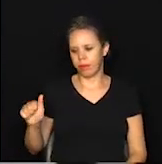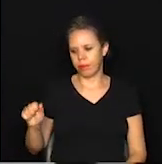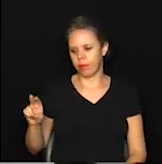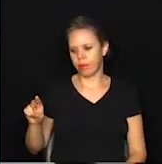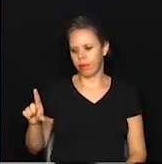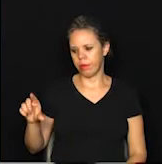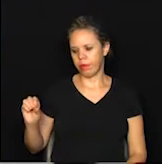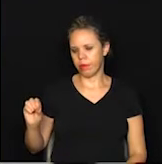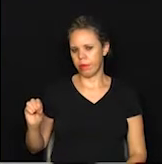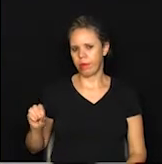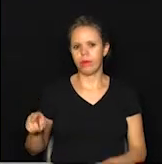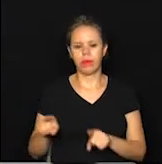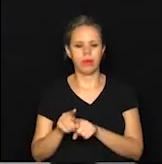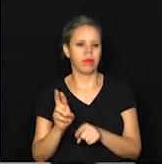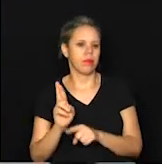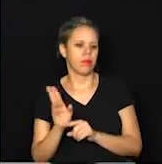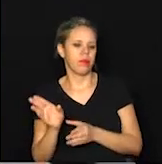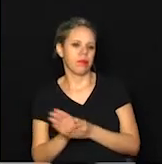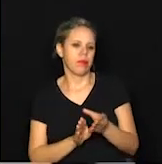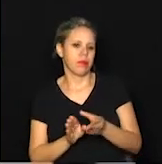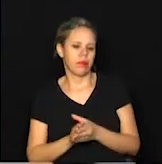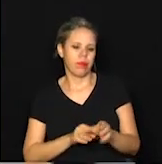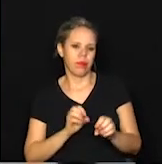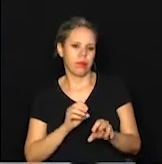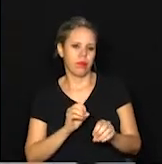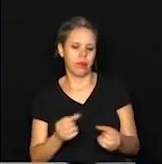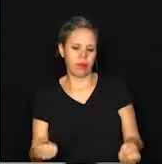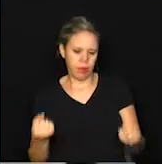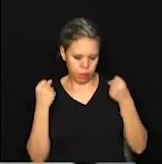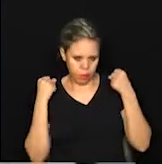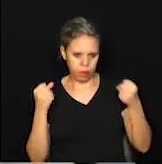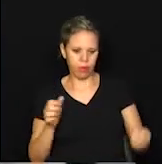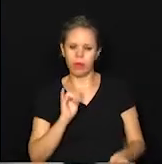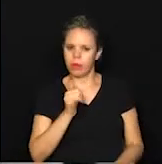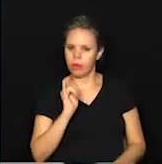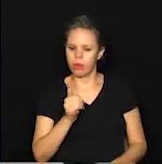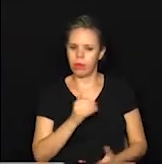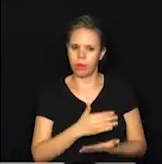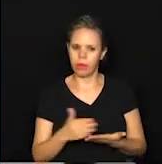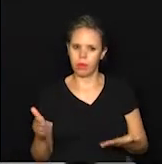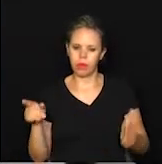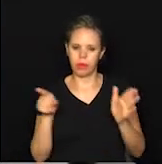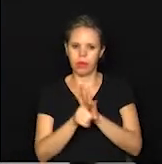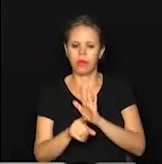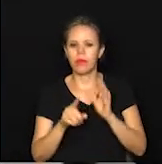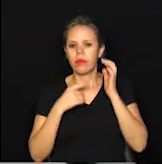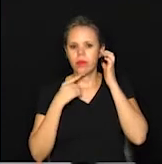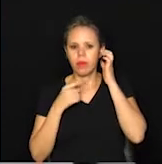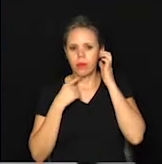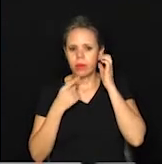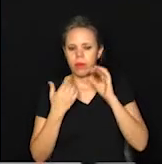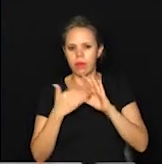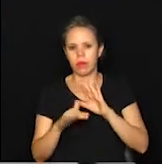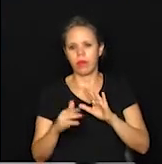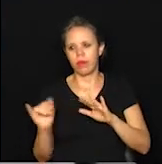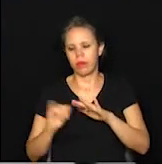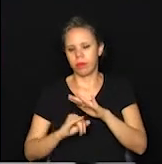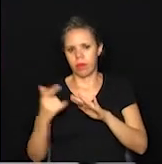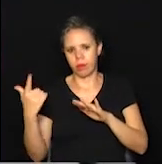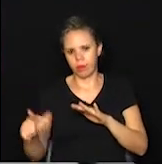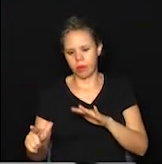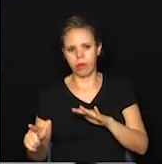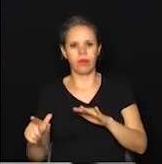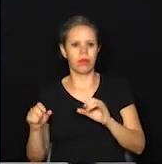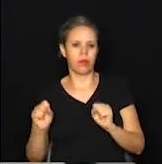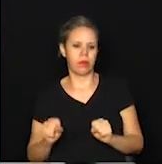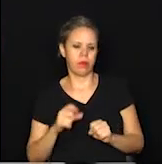Sabione, que representa o Conselho Regional de Educação Física, e como eu já disse no começo, perguntas, questionamentos de outras entidades e